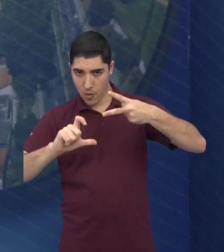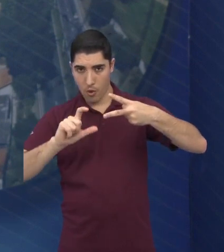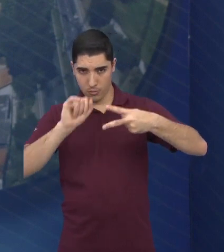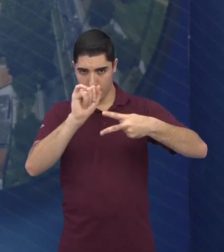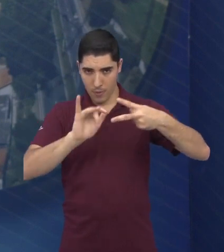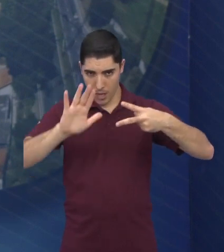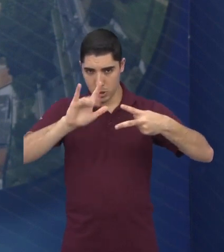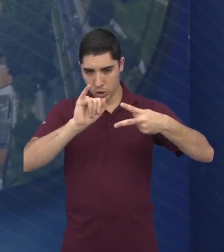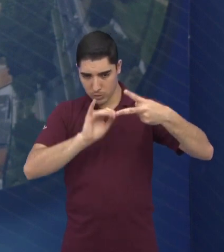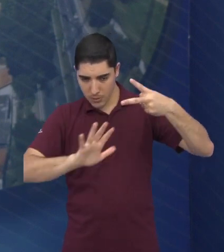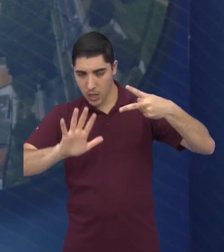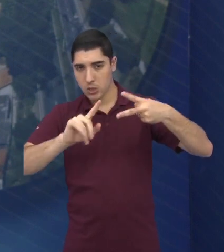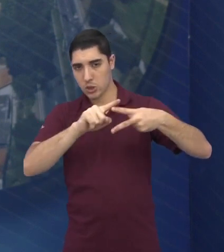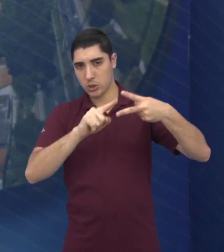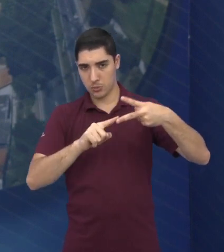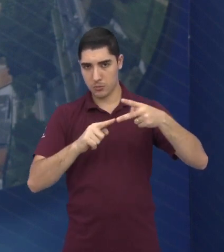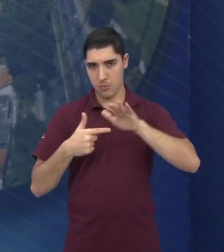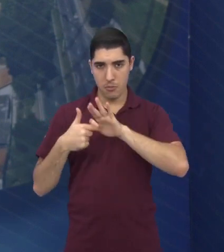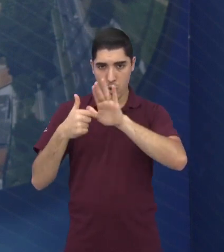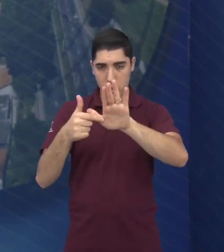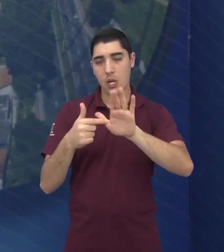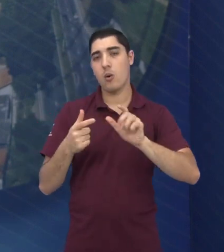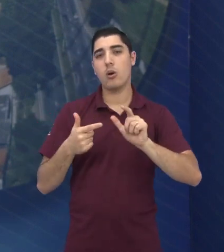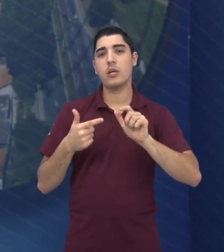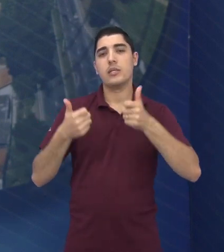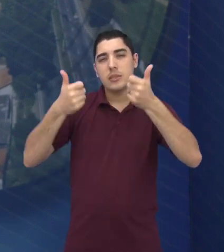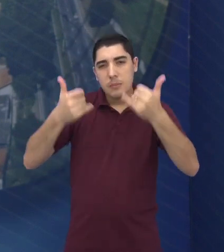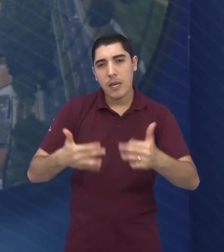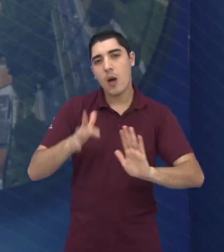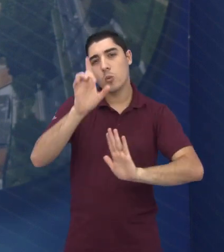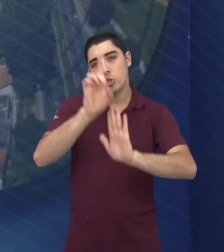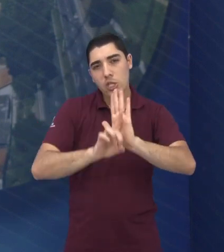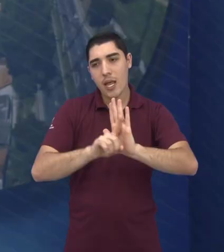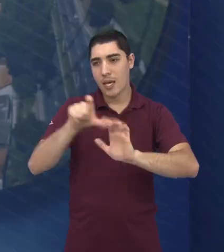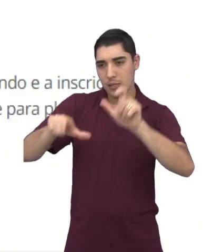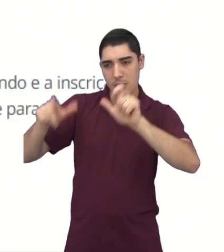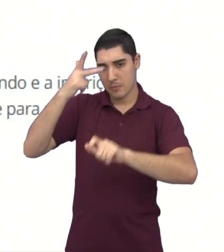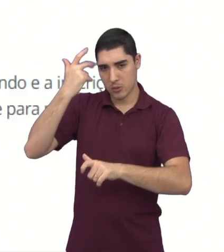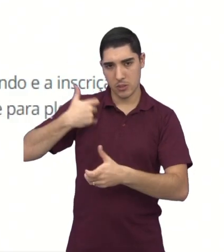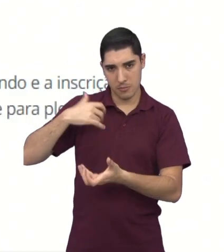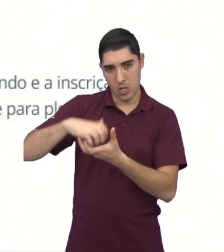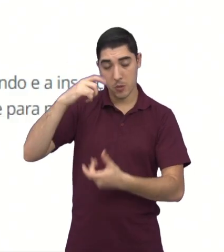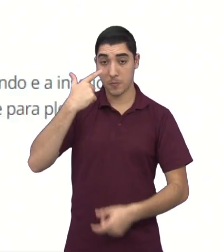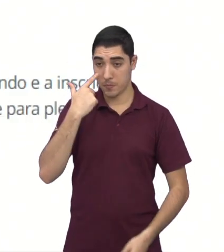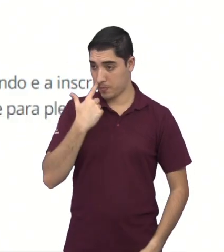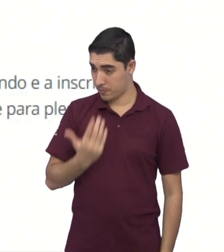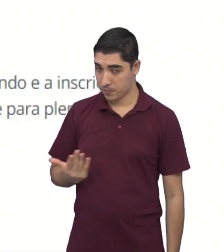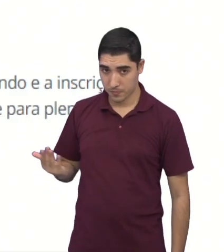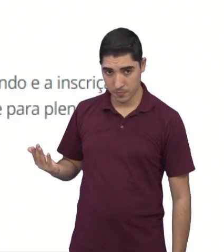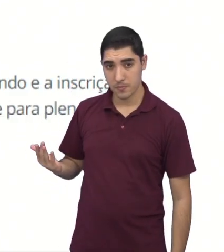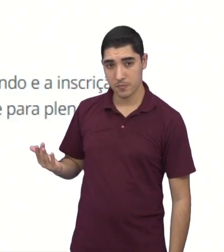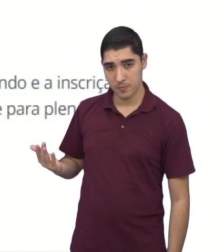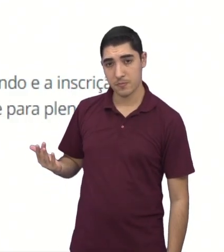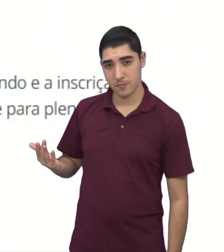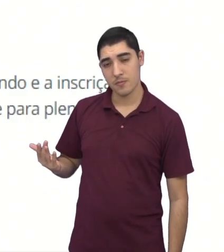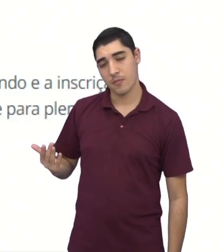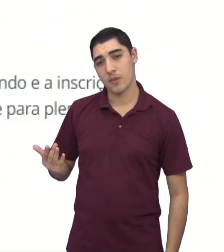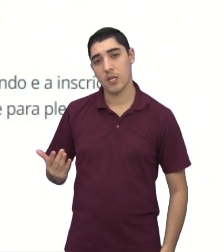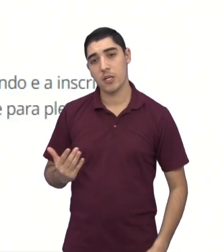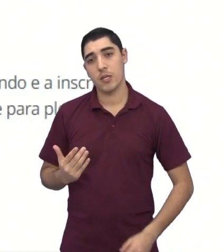separou, falando um pouquinho dos direitos da pessoa idosa. Ah lá, olha só que interessante,